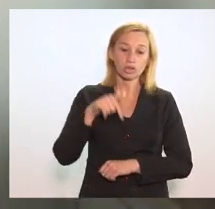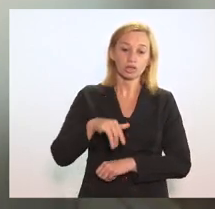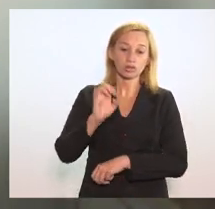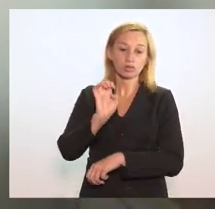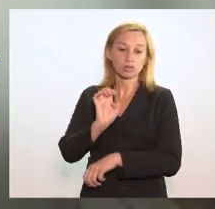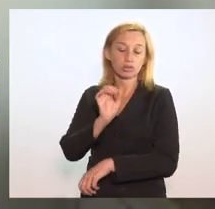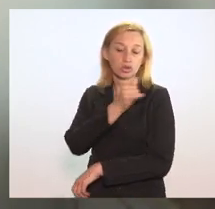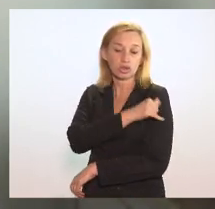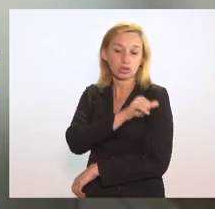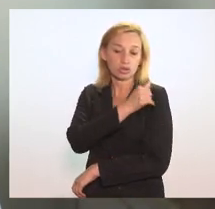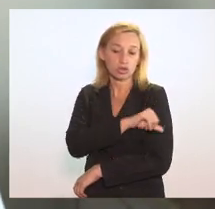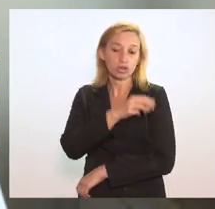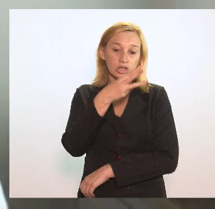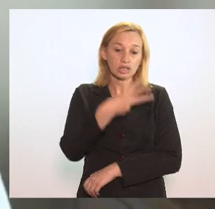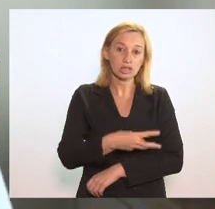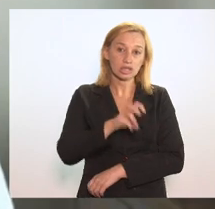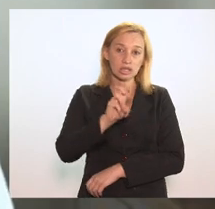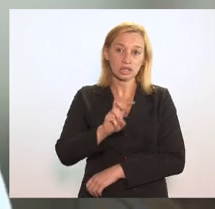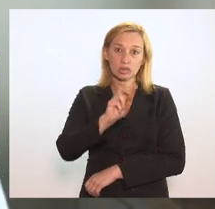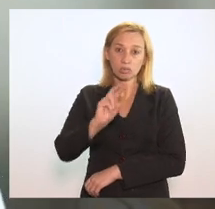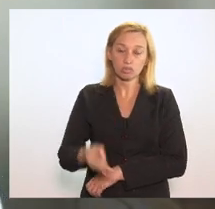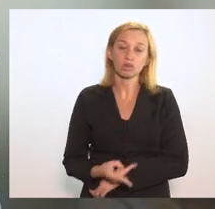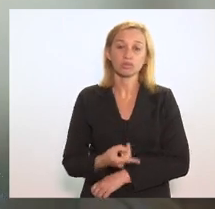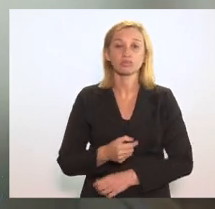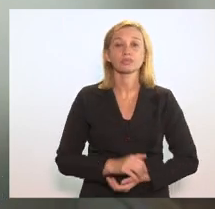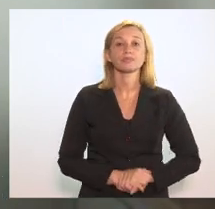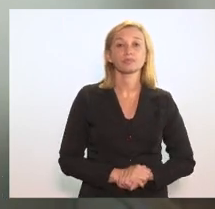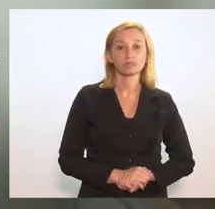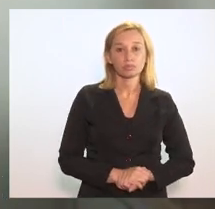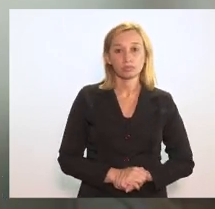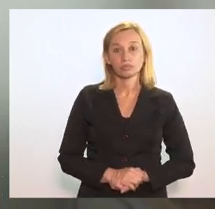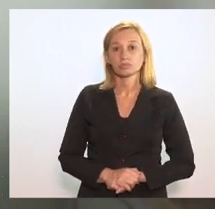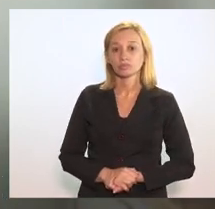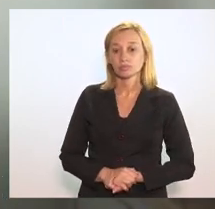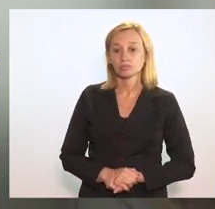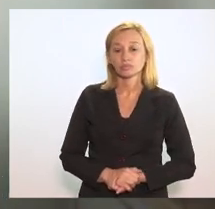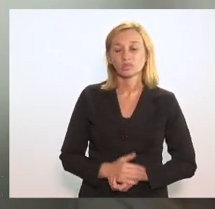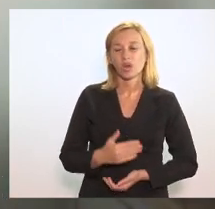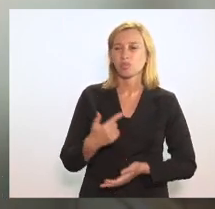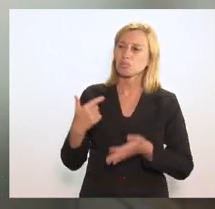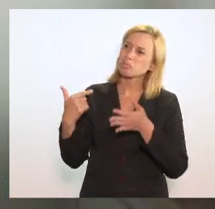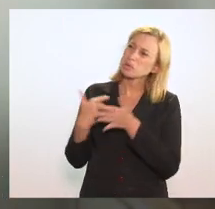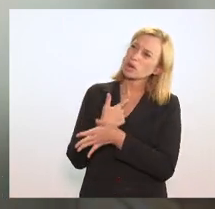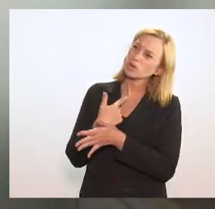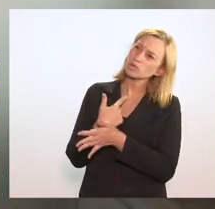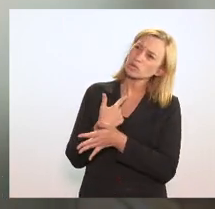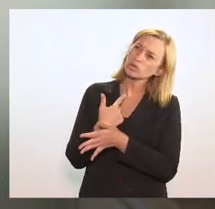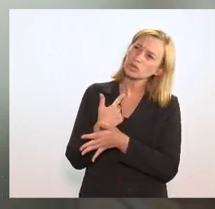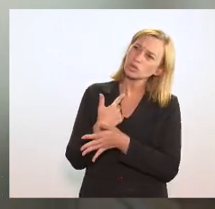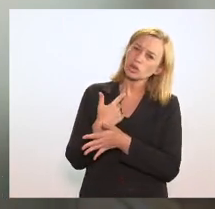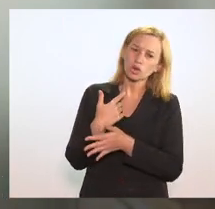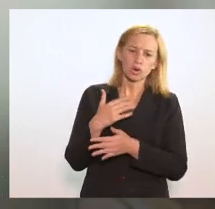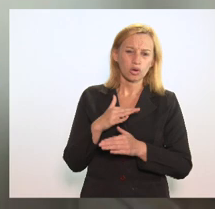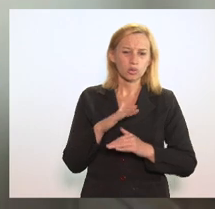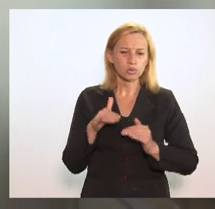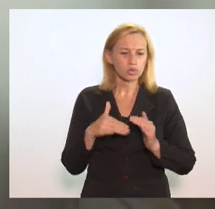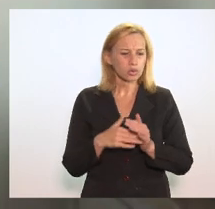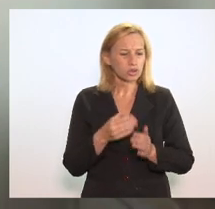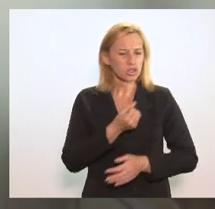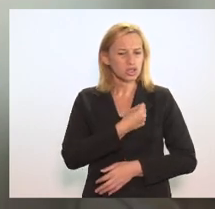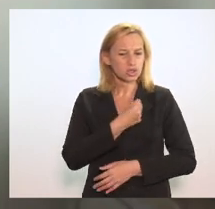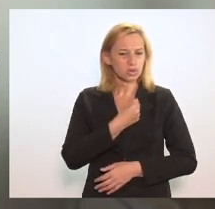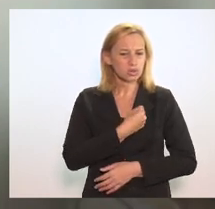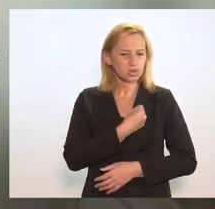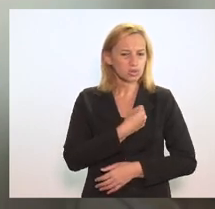Janeiro, 35 mil óbitos. Me pergunto, diante desses números,